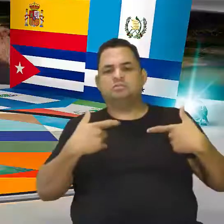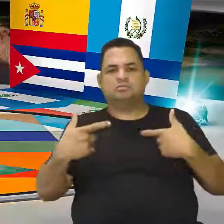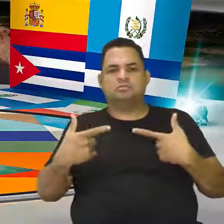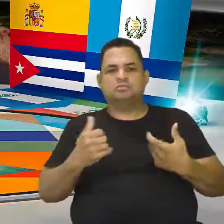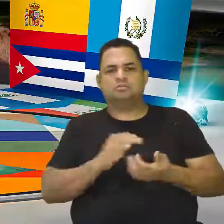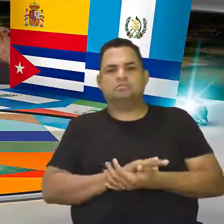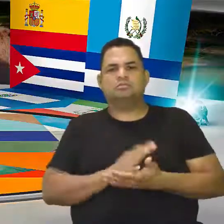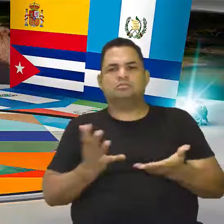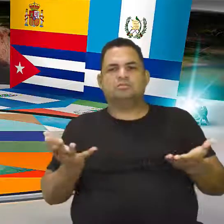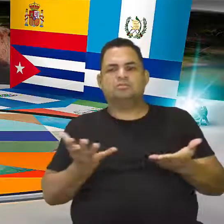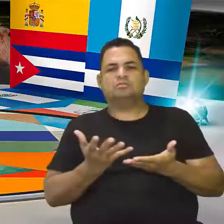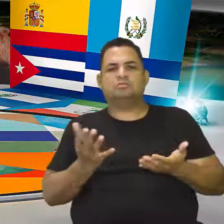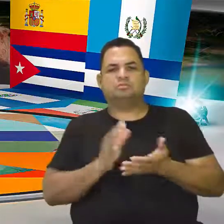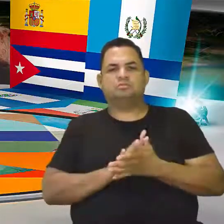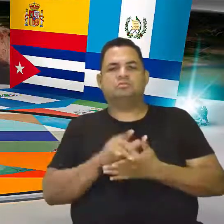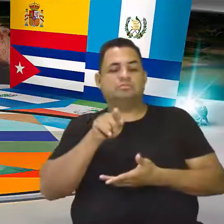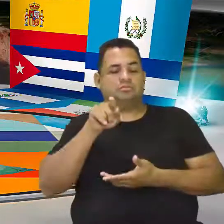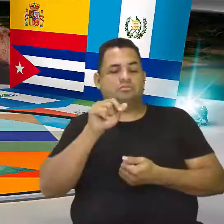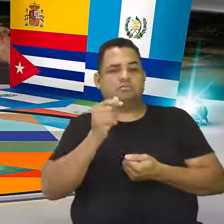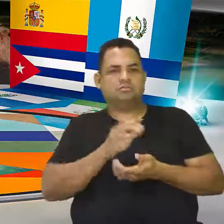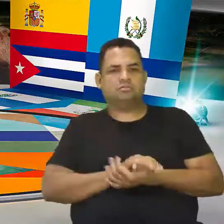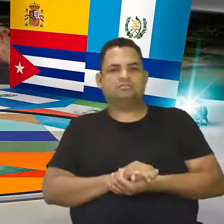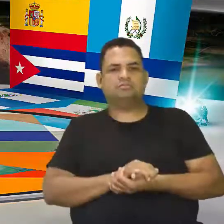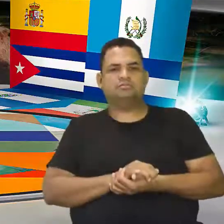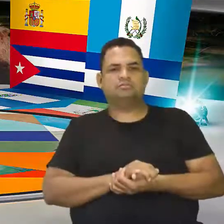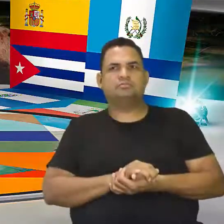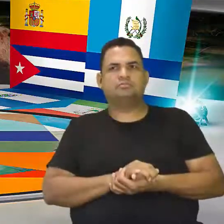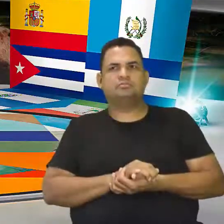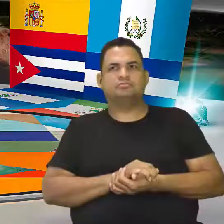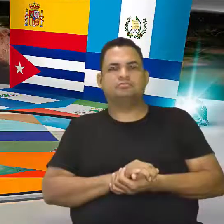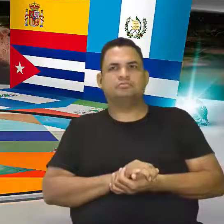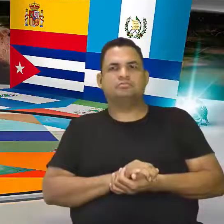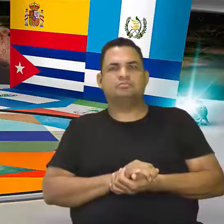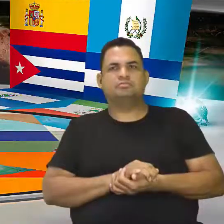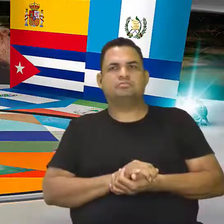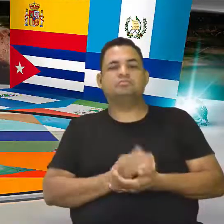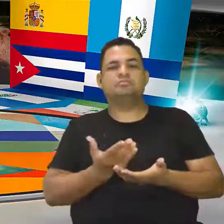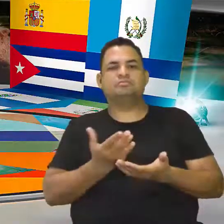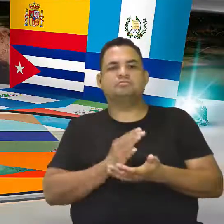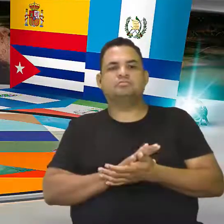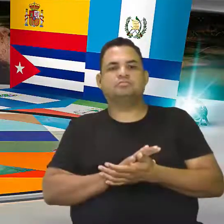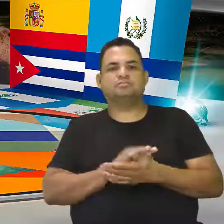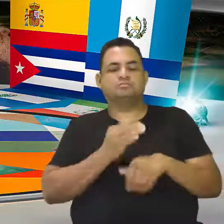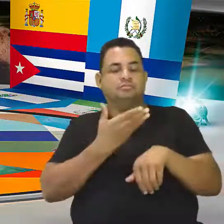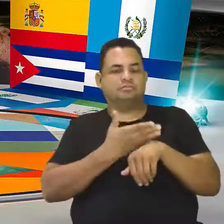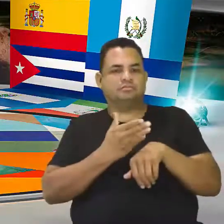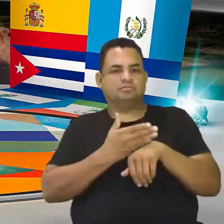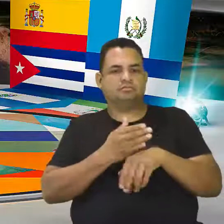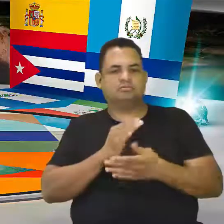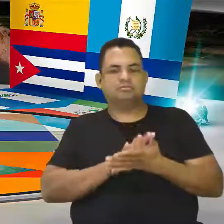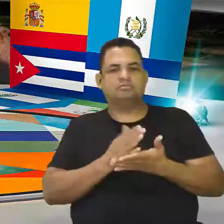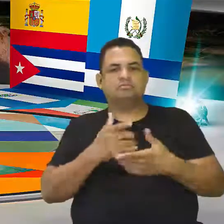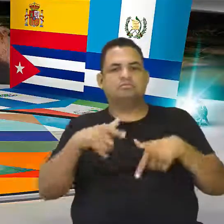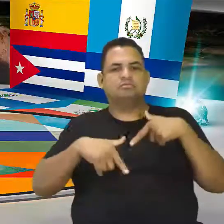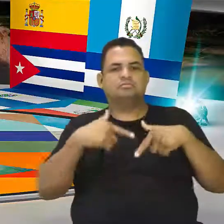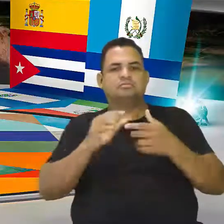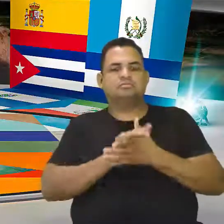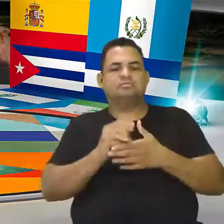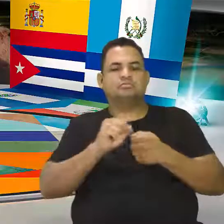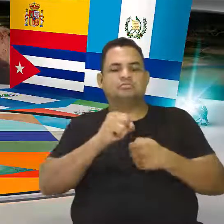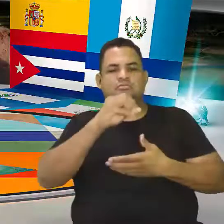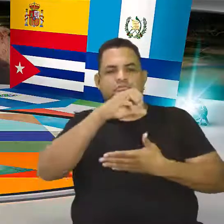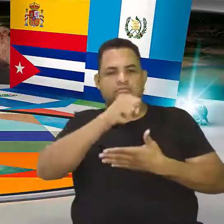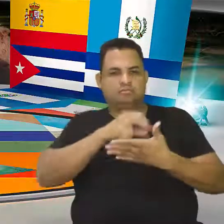povo. Agora é a vez de vocês. É o momento mãos de vocês porem la mano en la obra e fazer as